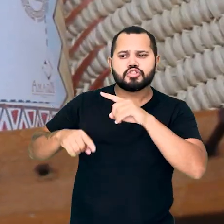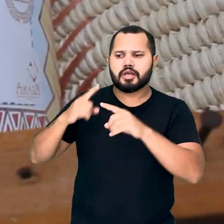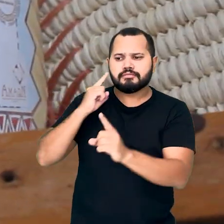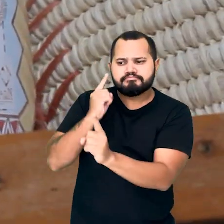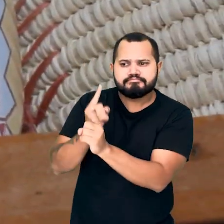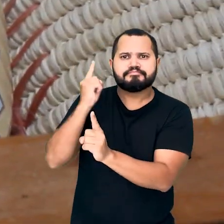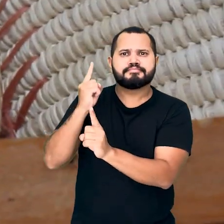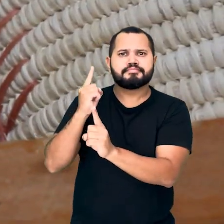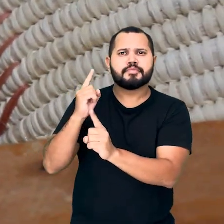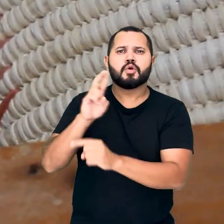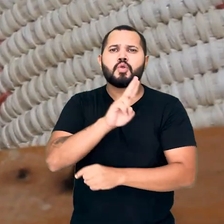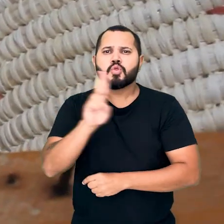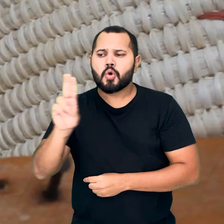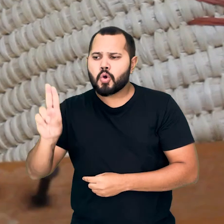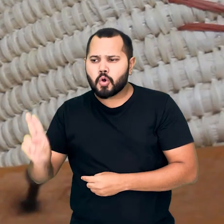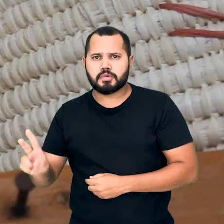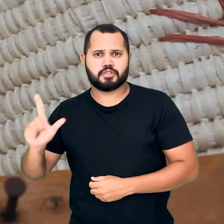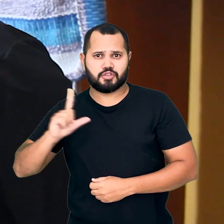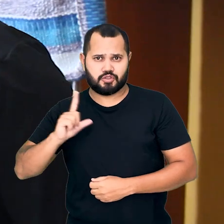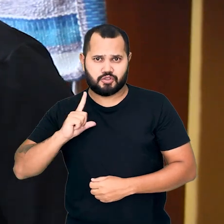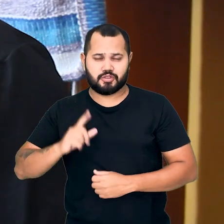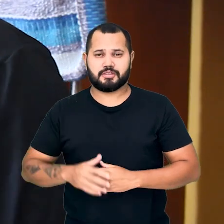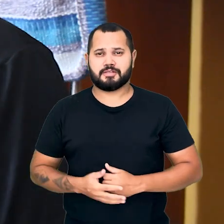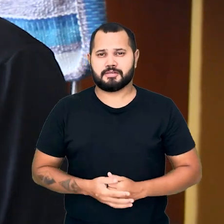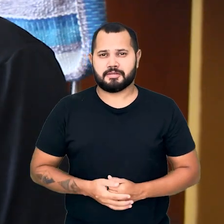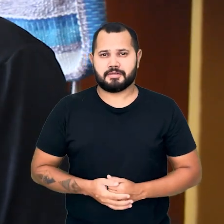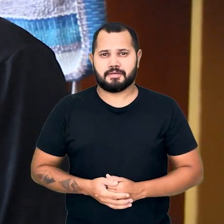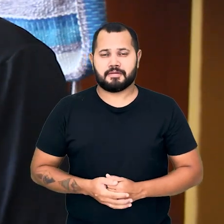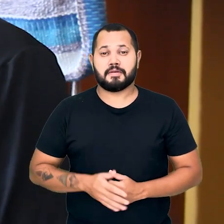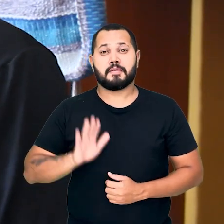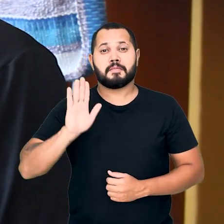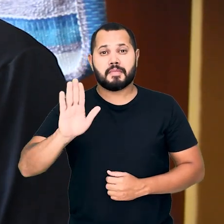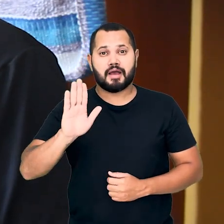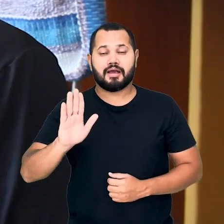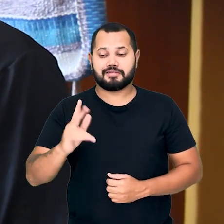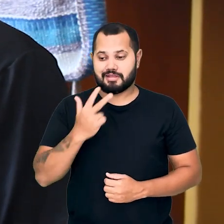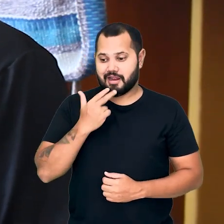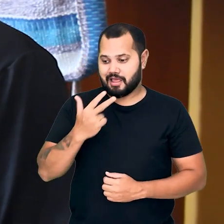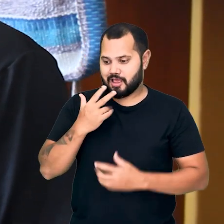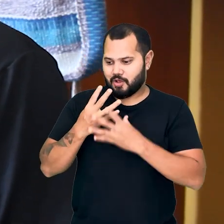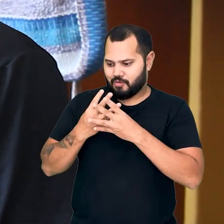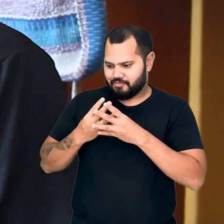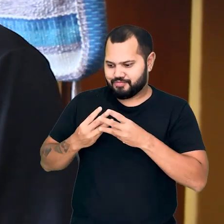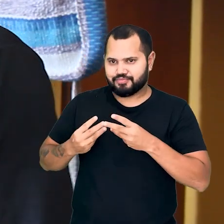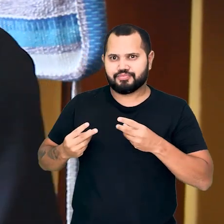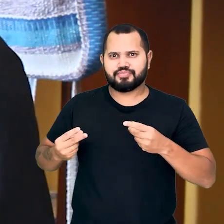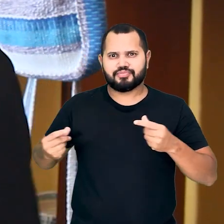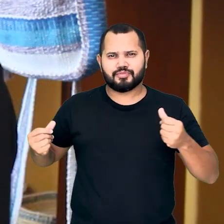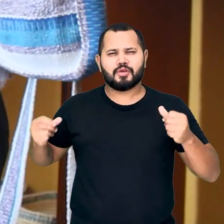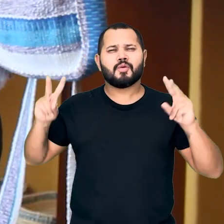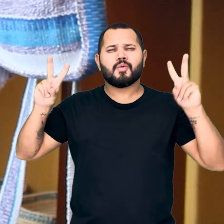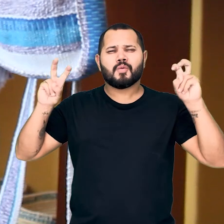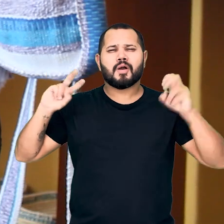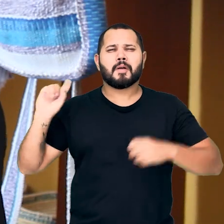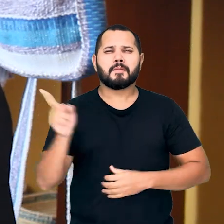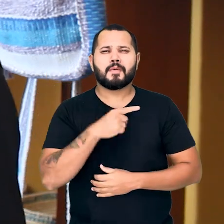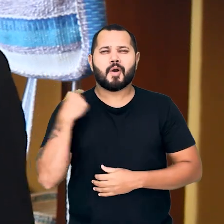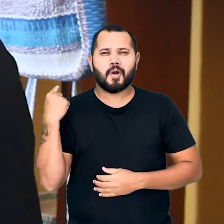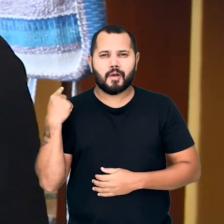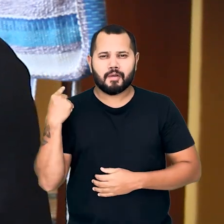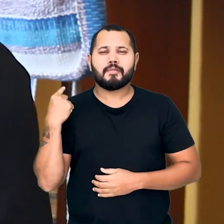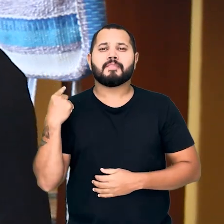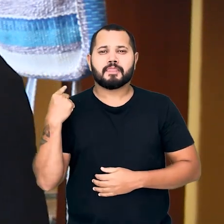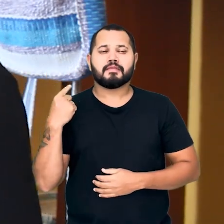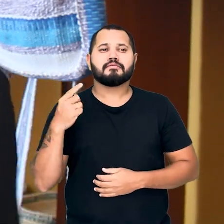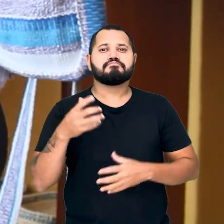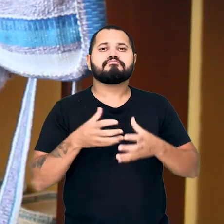objeto tem sua identidade, tem seu nome. Quando a linguagem morre, não é a linguagem que morre.